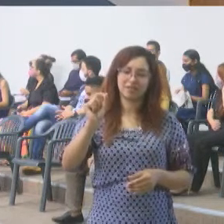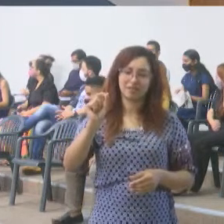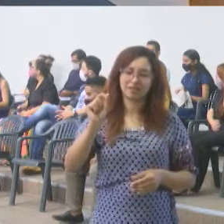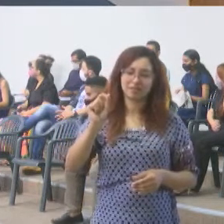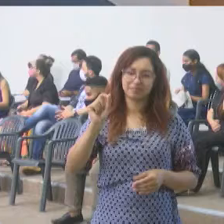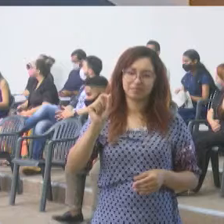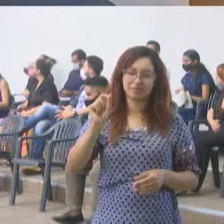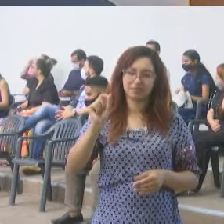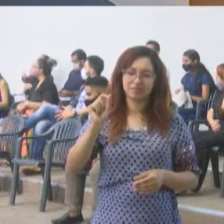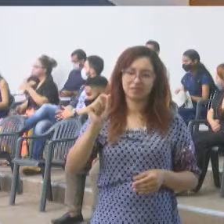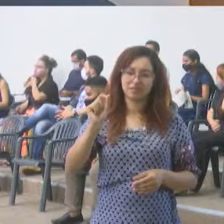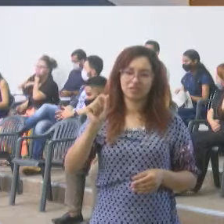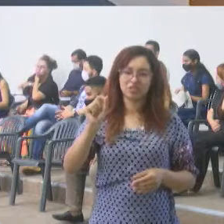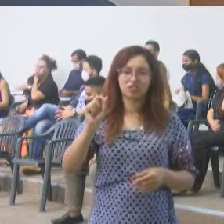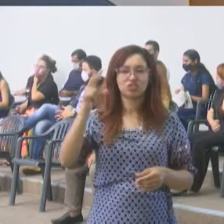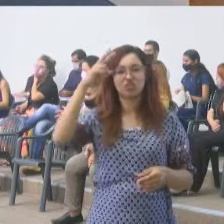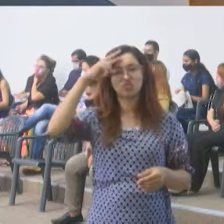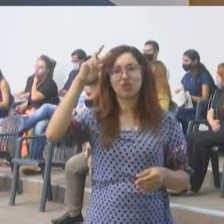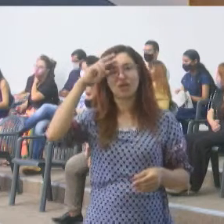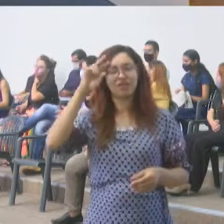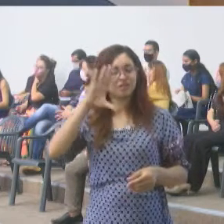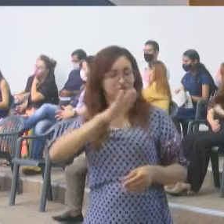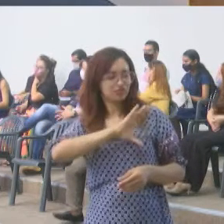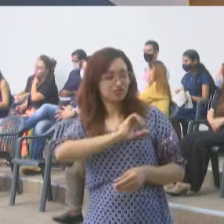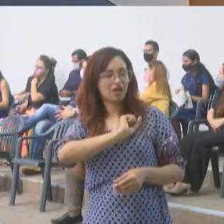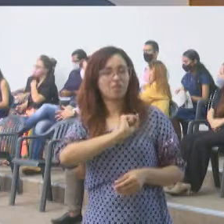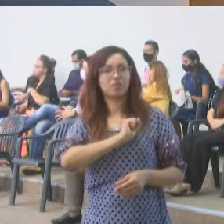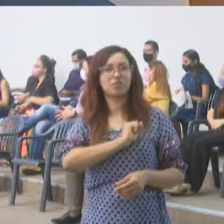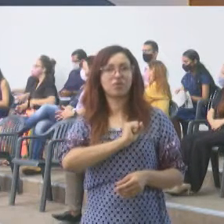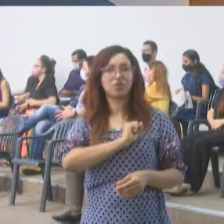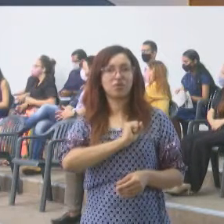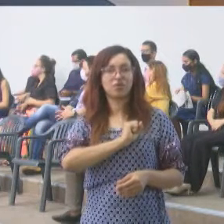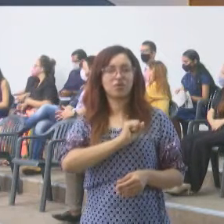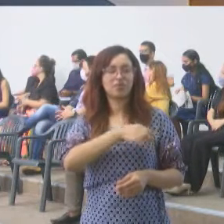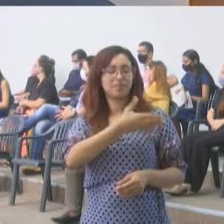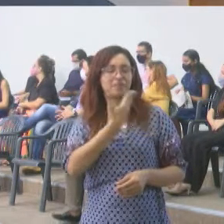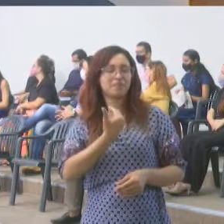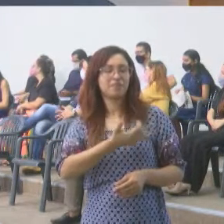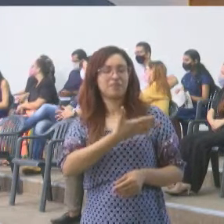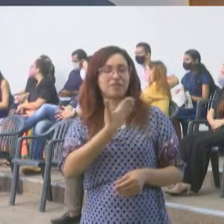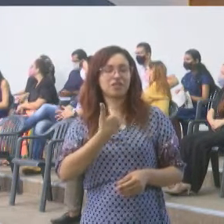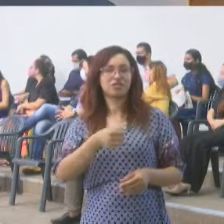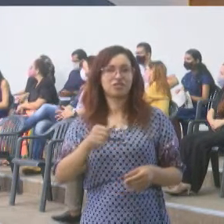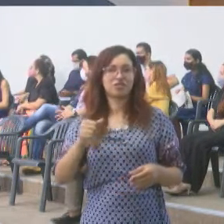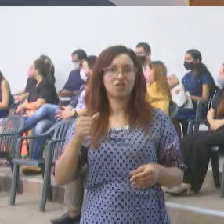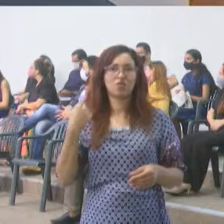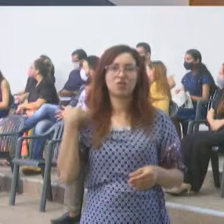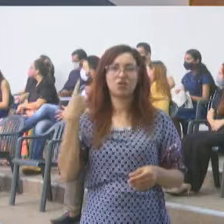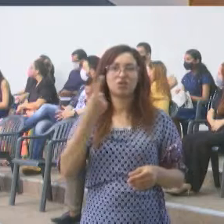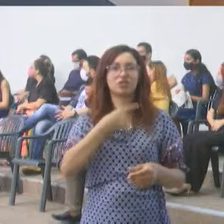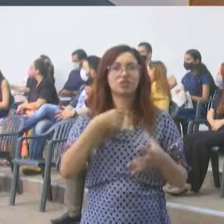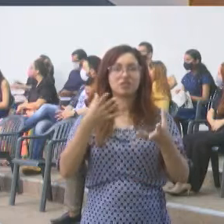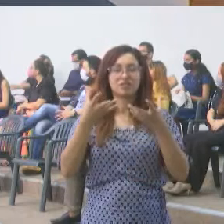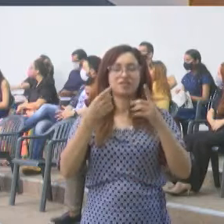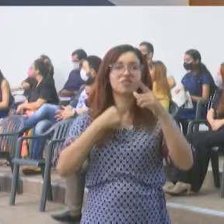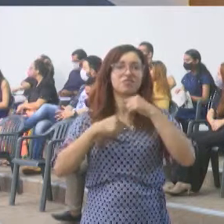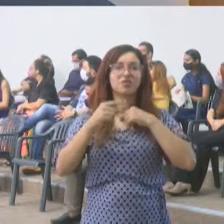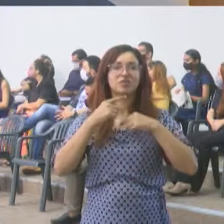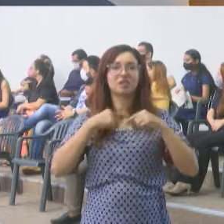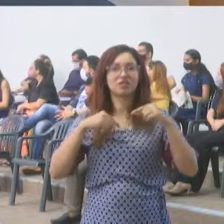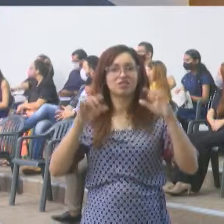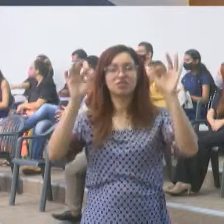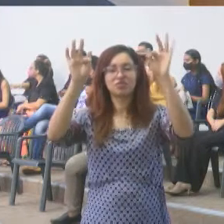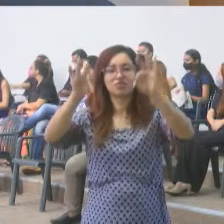romance. E como todo bom romance que nós acompanhamos, lemos e torcemos, claro, para que o final dele seja um final